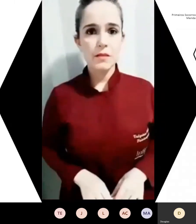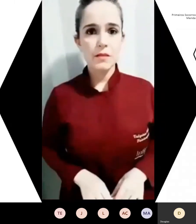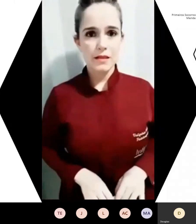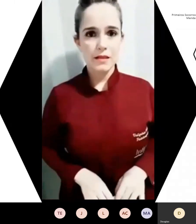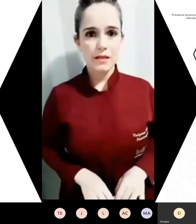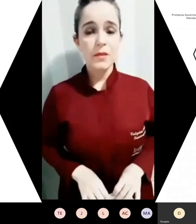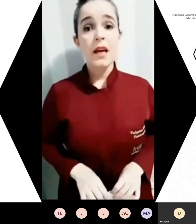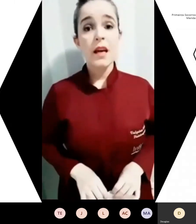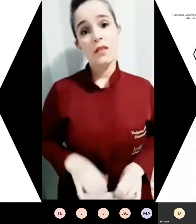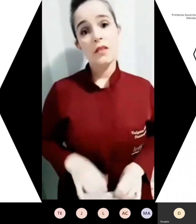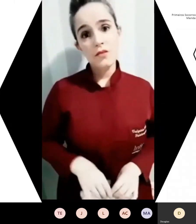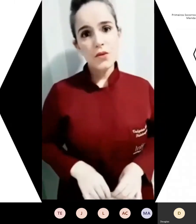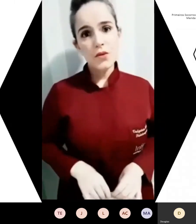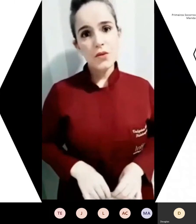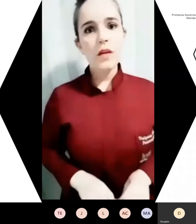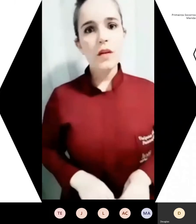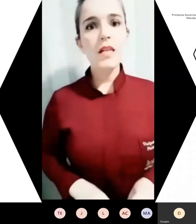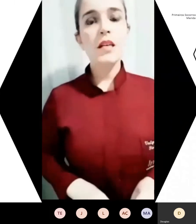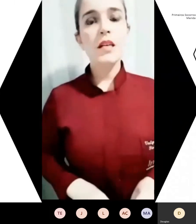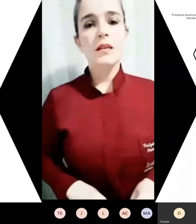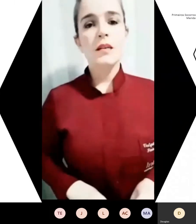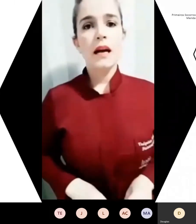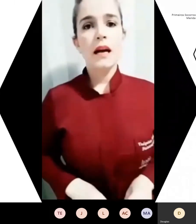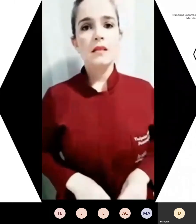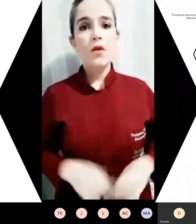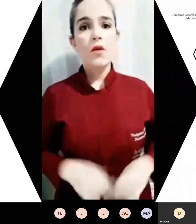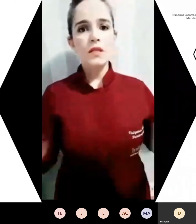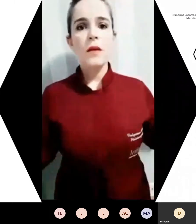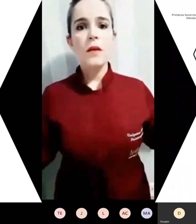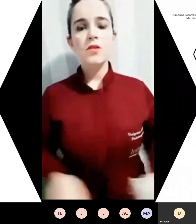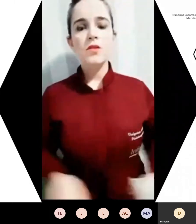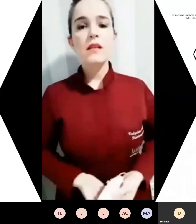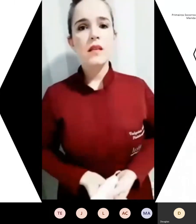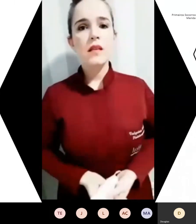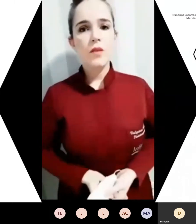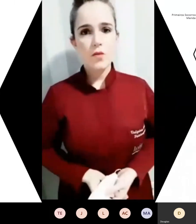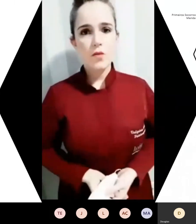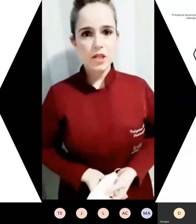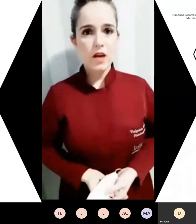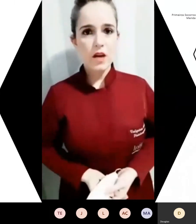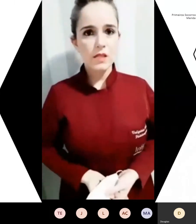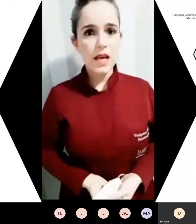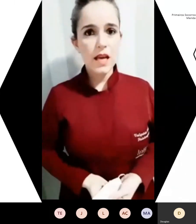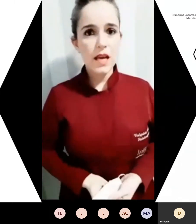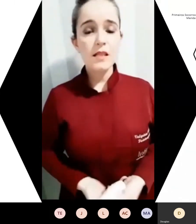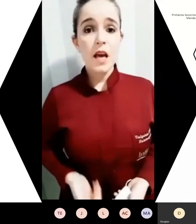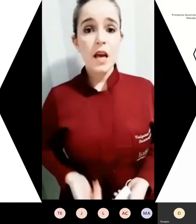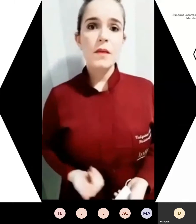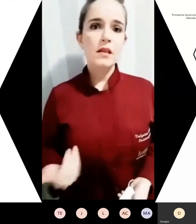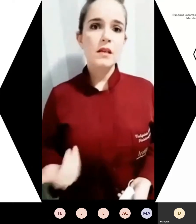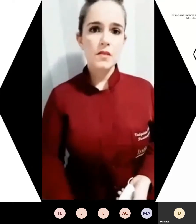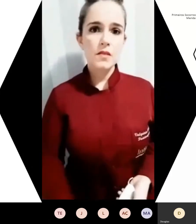ficar mexendo nas máscaras. Eu sei que esse vídeo ficou um pouco grande, mas são algumas informações que eu quero compartilhar com